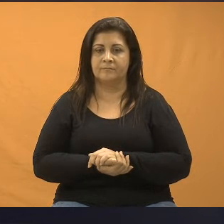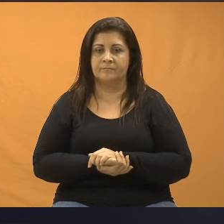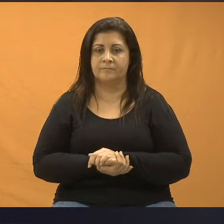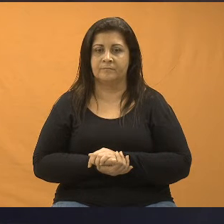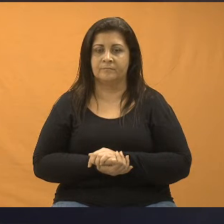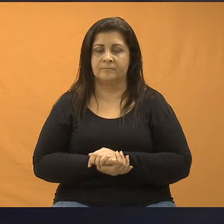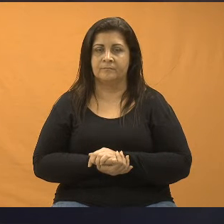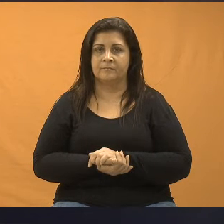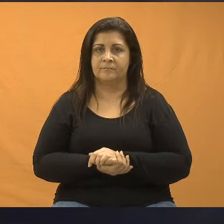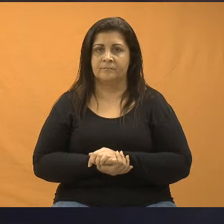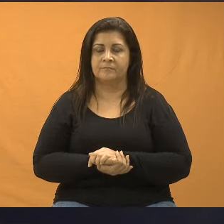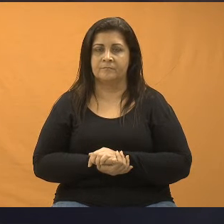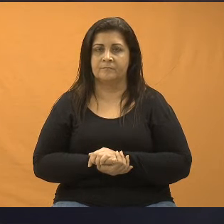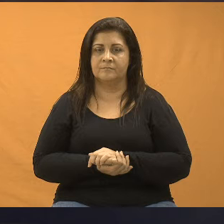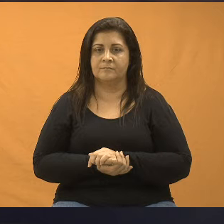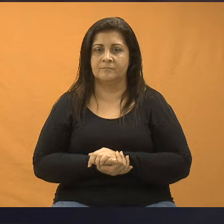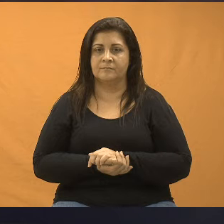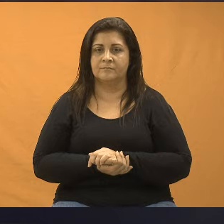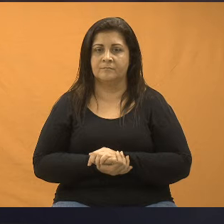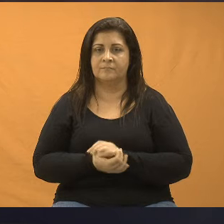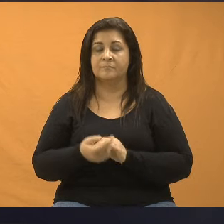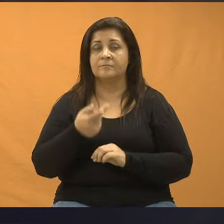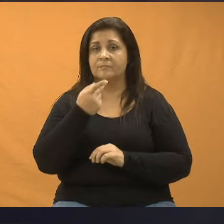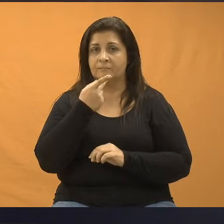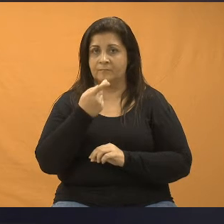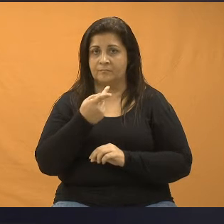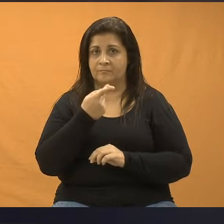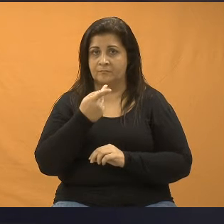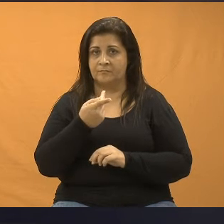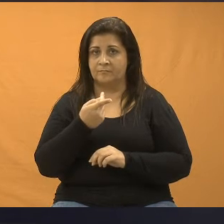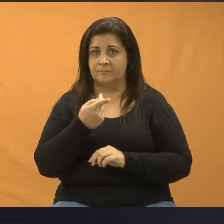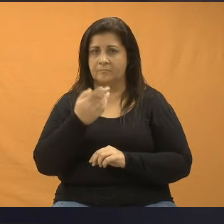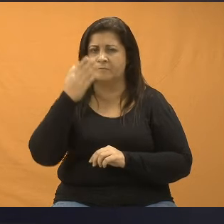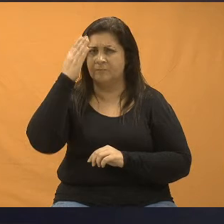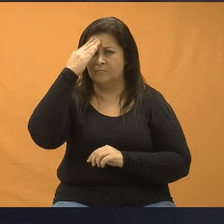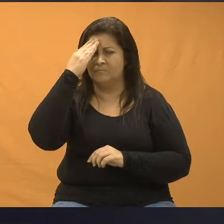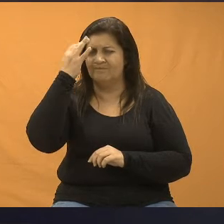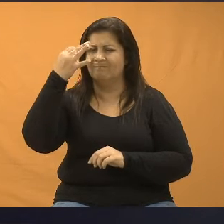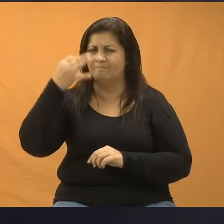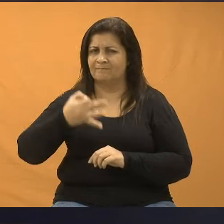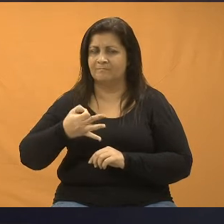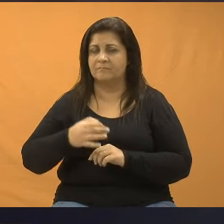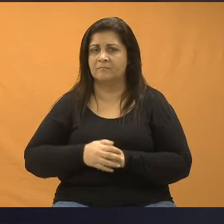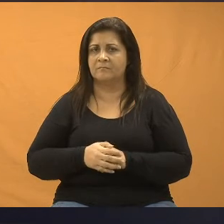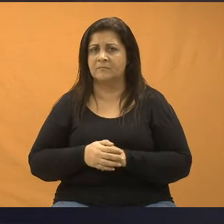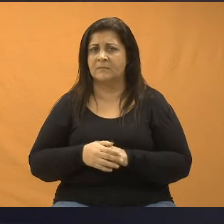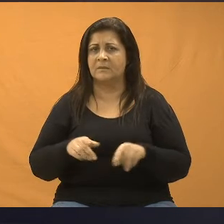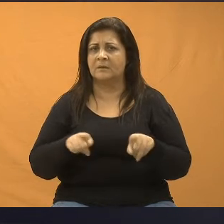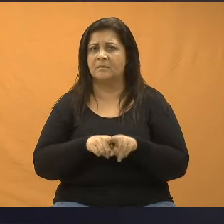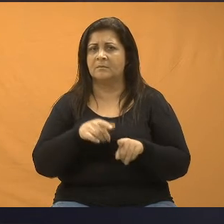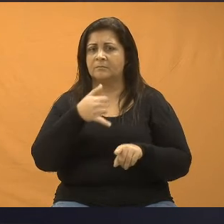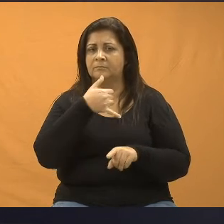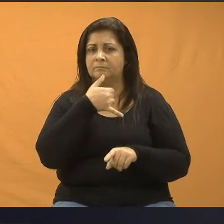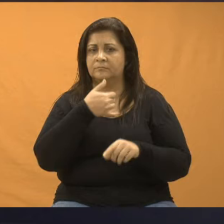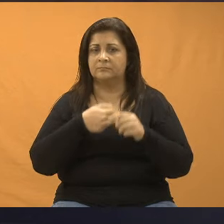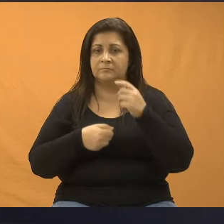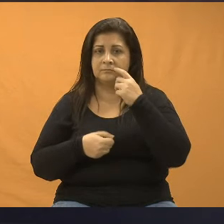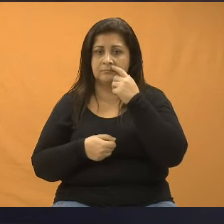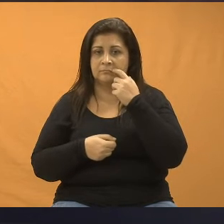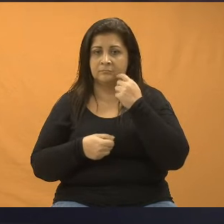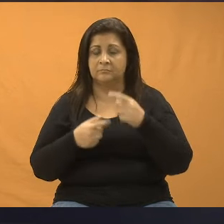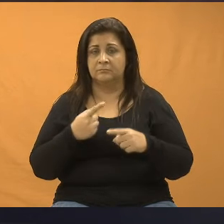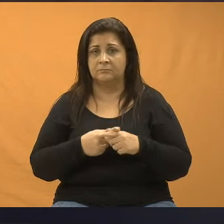Casa. Falo com muita propriedade e fico até um pouco chateado em ver que poderia estar a